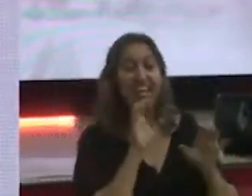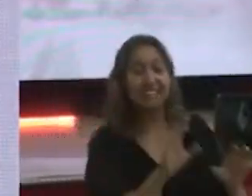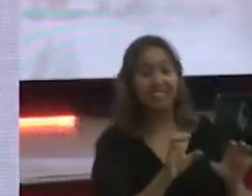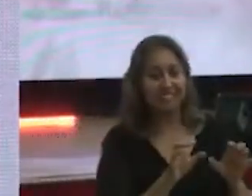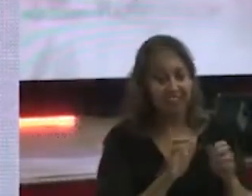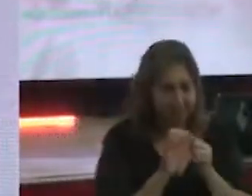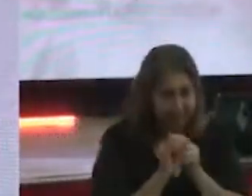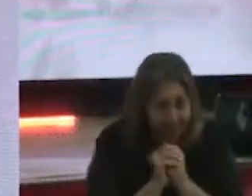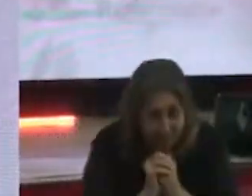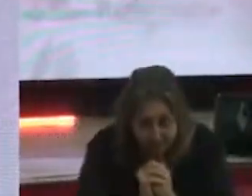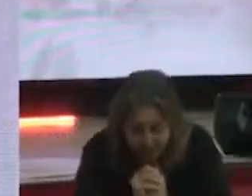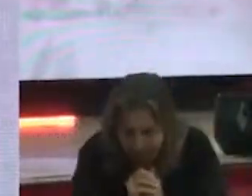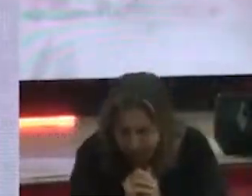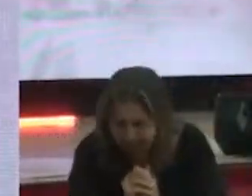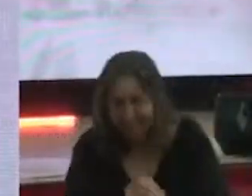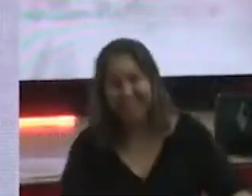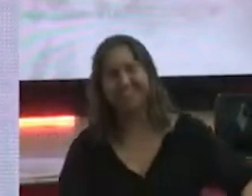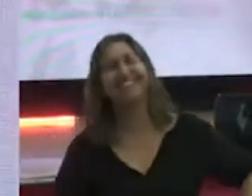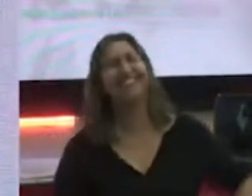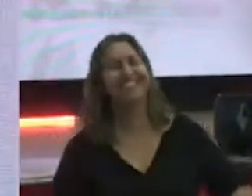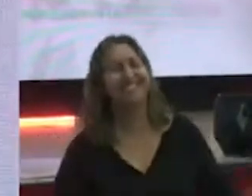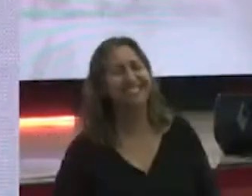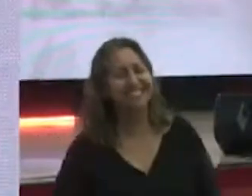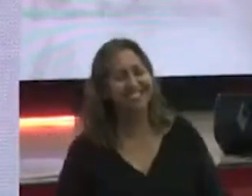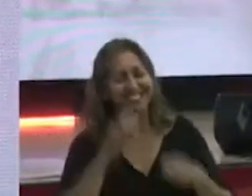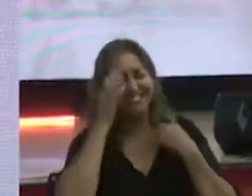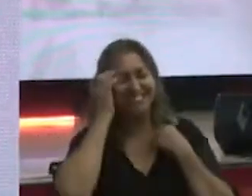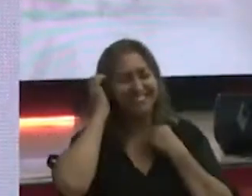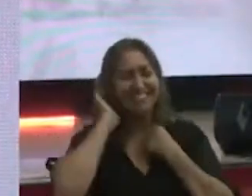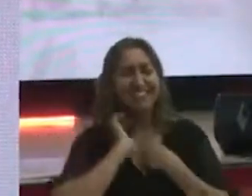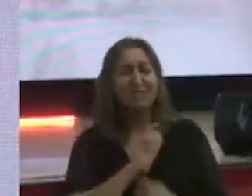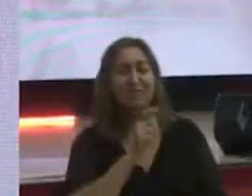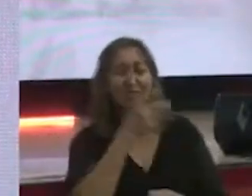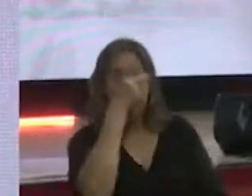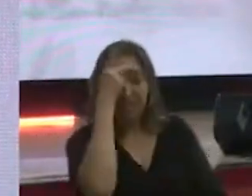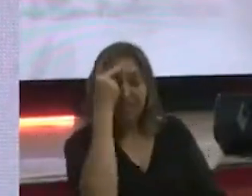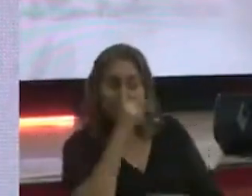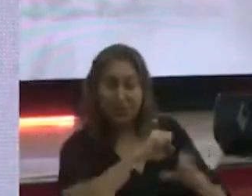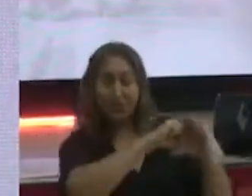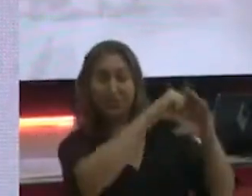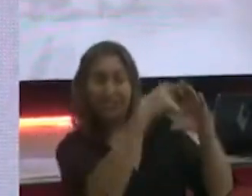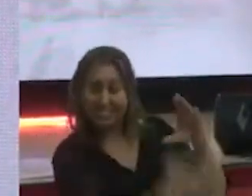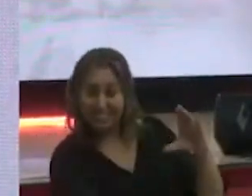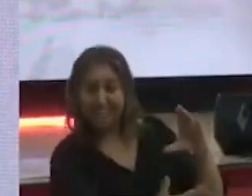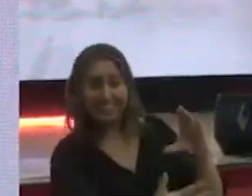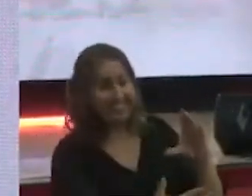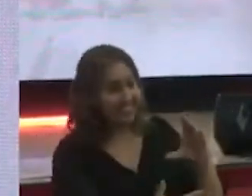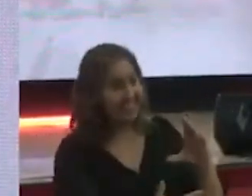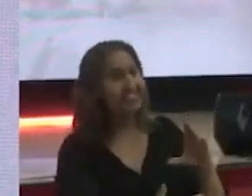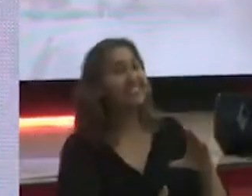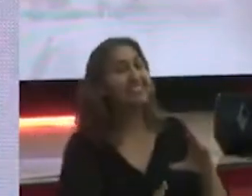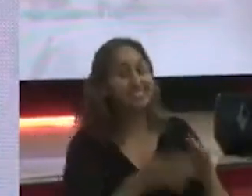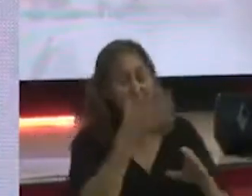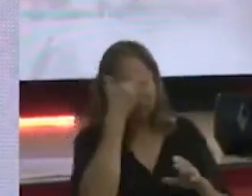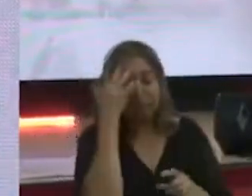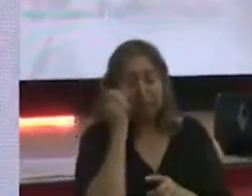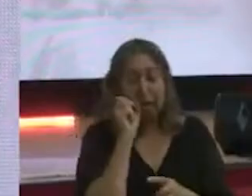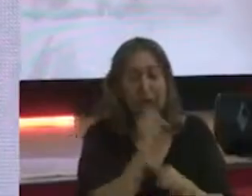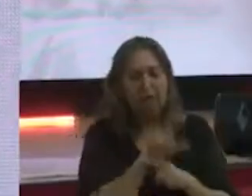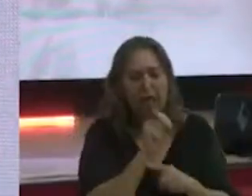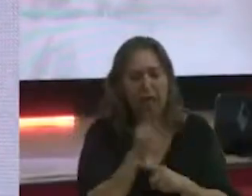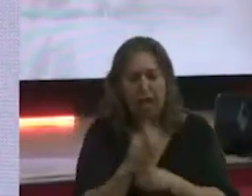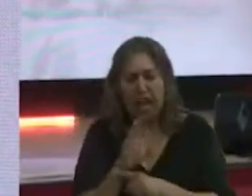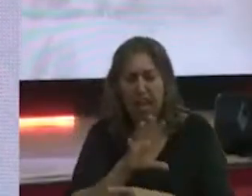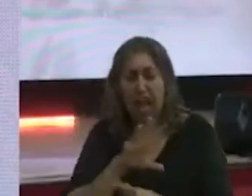ninguém mas pessoas assim são pessoas tóxicas pessoas que envenenam a alma